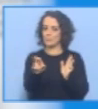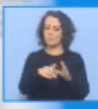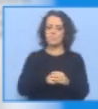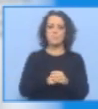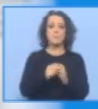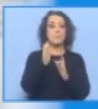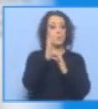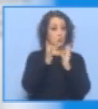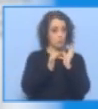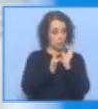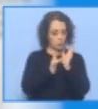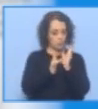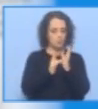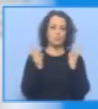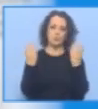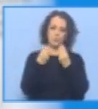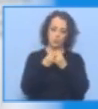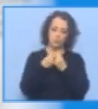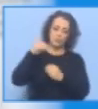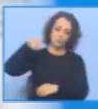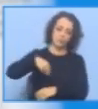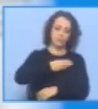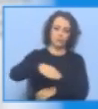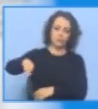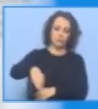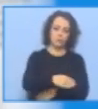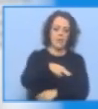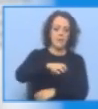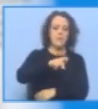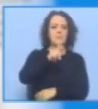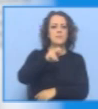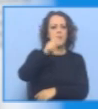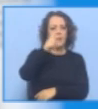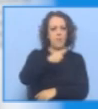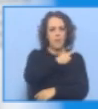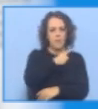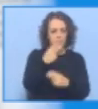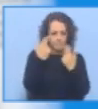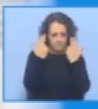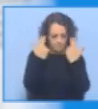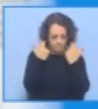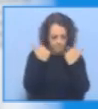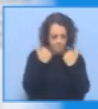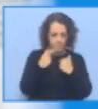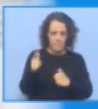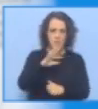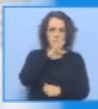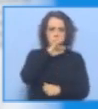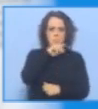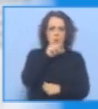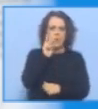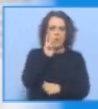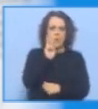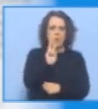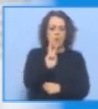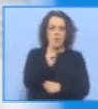Jesus desceu então com eles para Nazaré e era-lhes submisso. Sua mãe guardava todos estes acontecimentos em seu